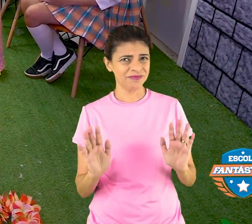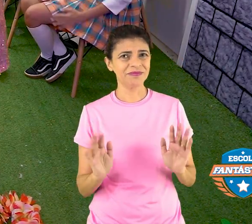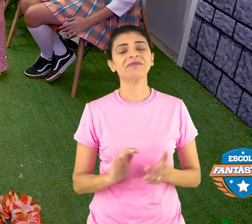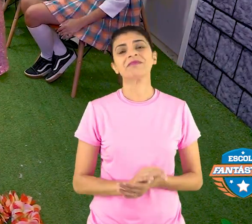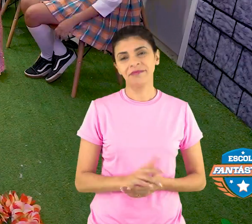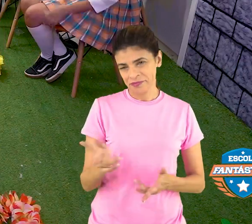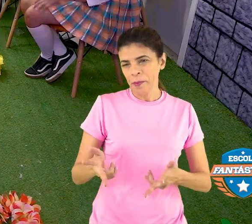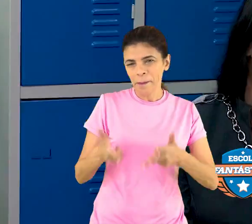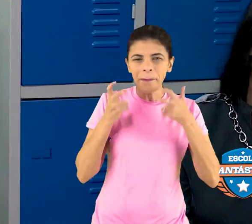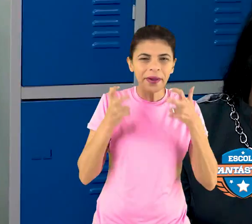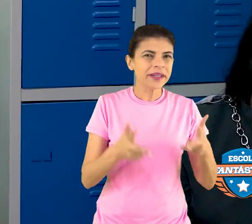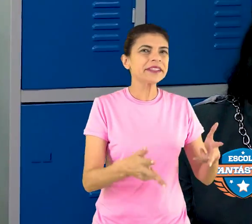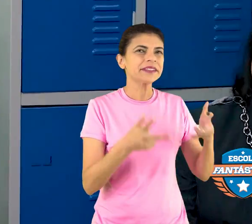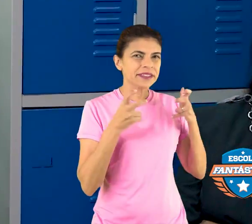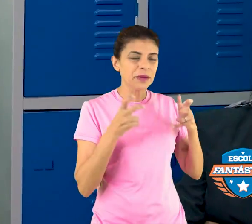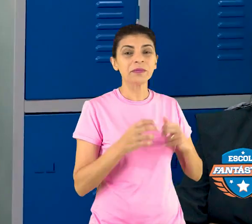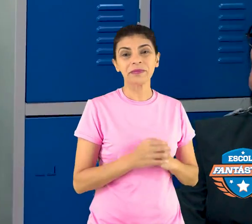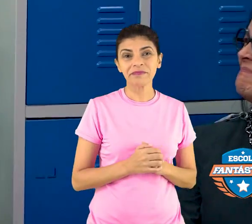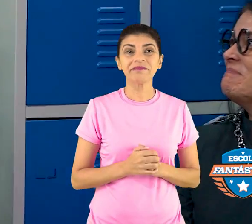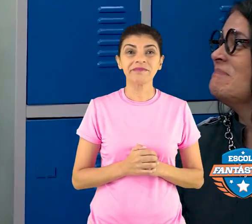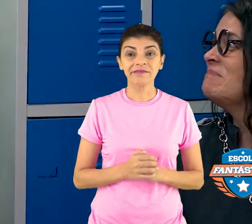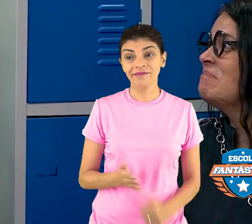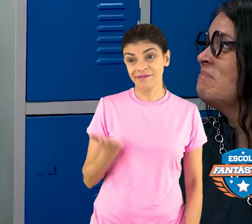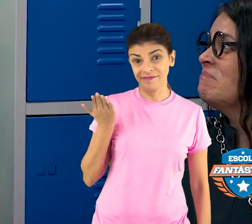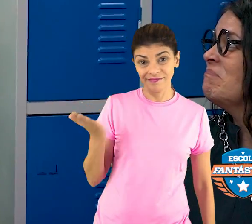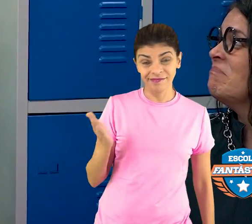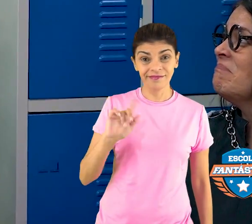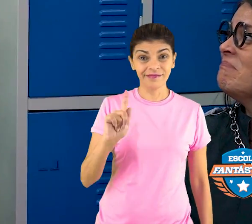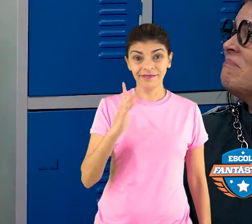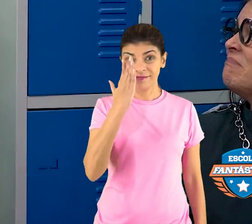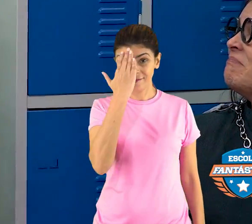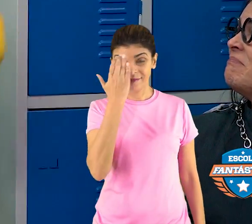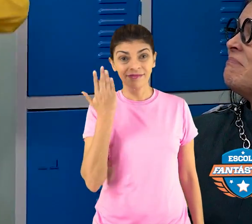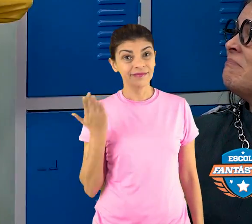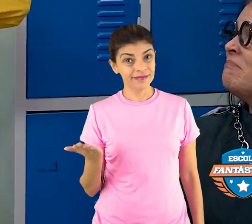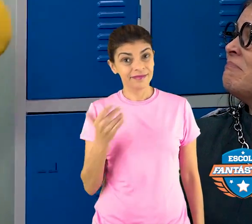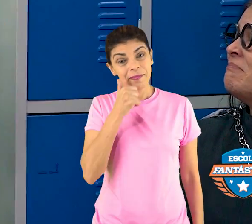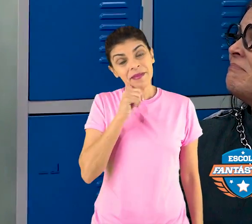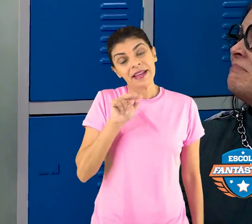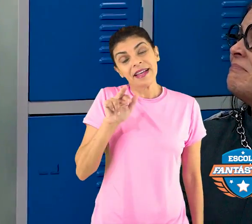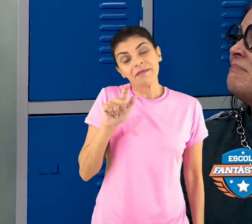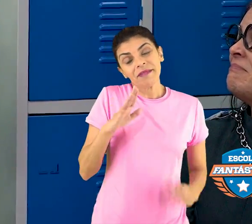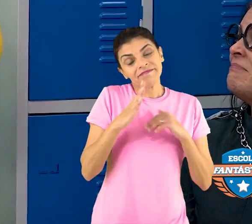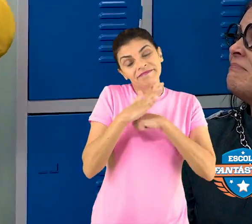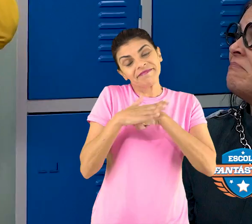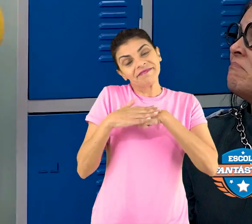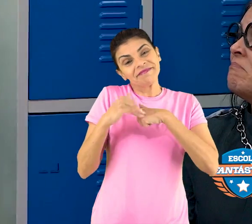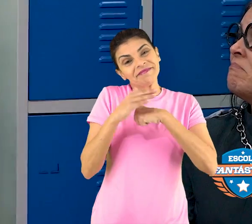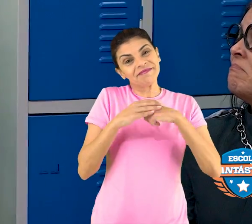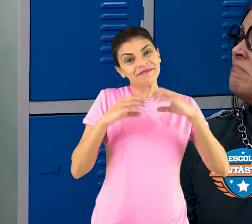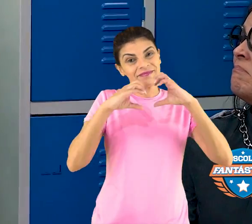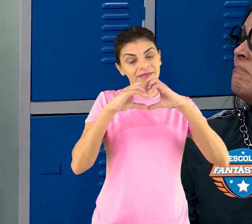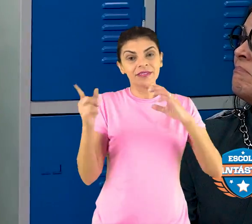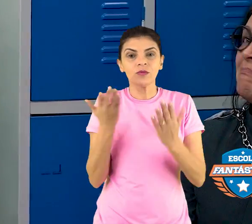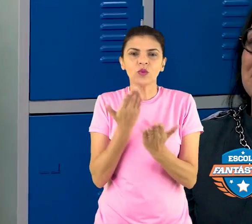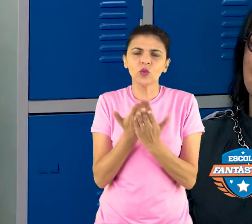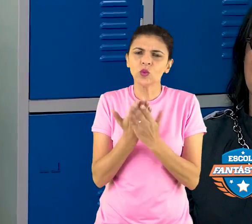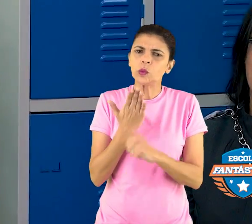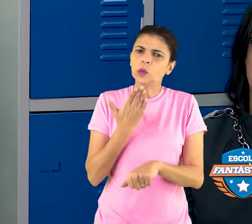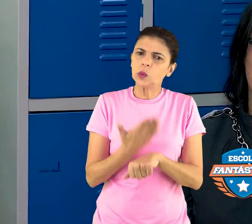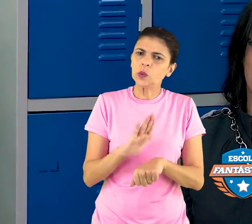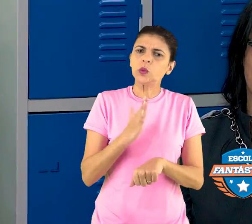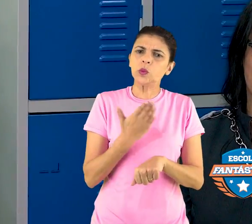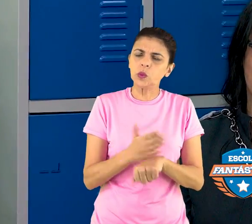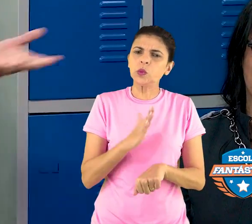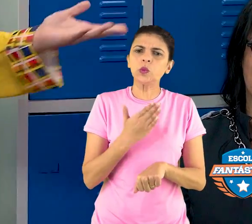Vocês perceberam, né? Mas a Gi, a minha irmã querida, ela estudou e treinou muito por